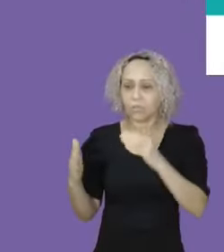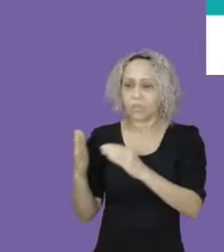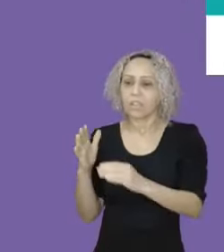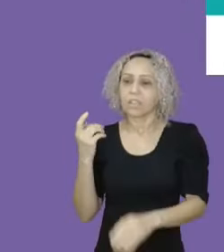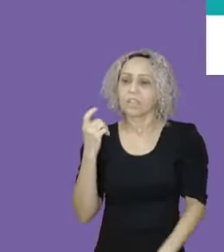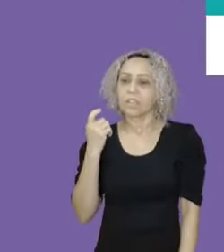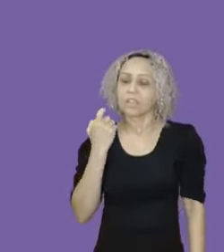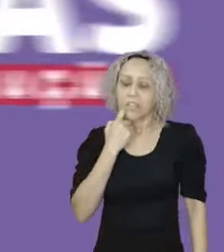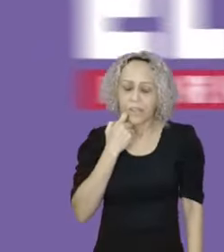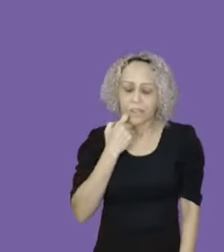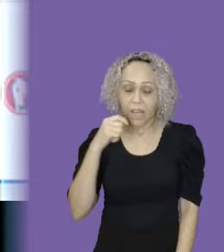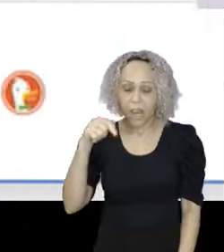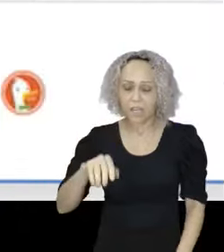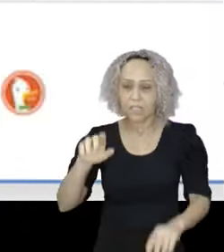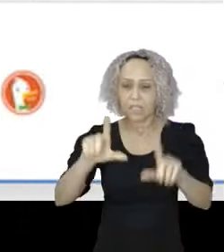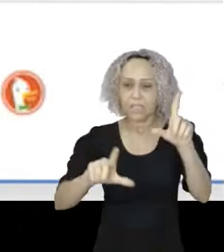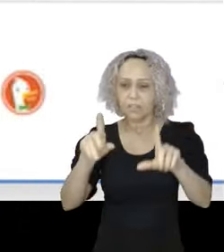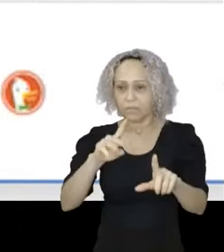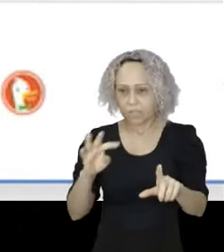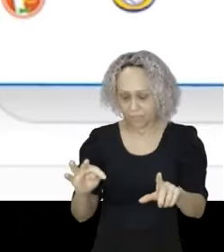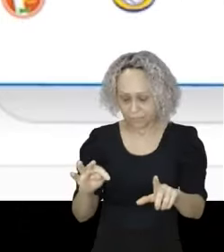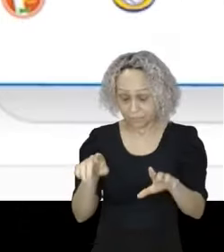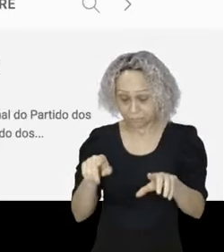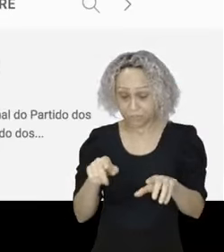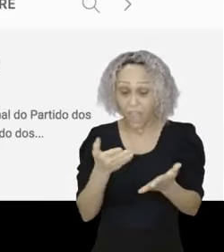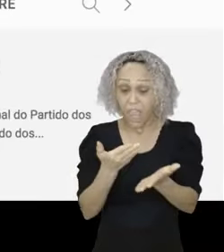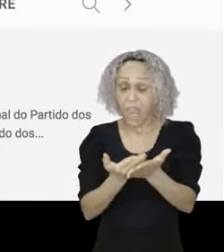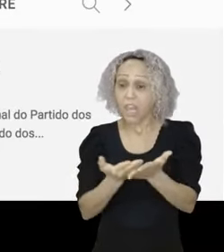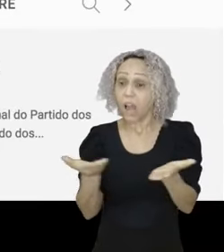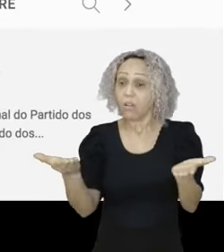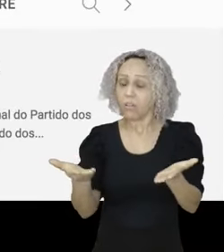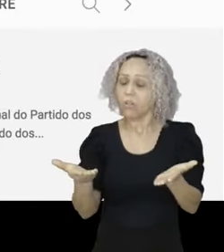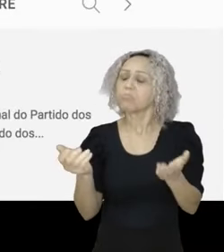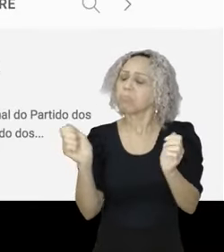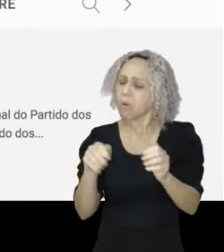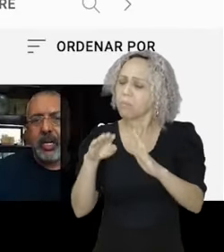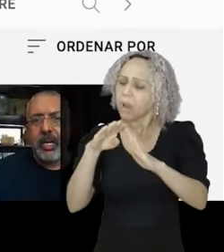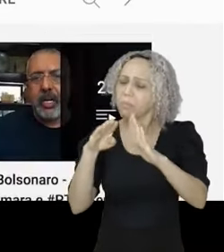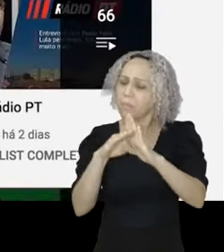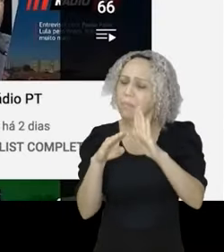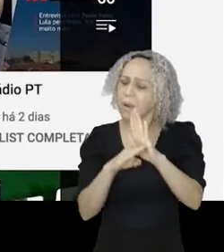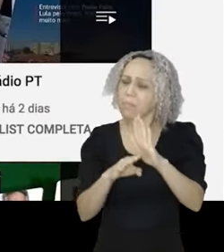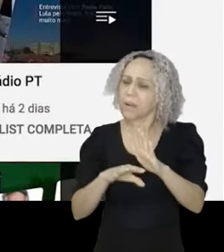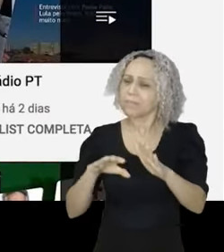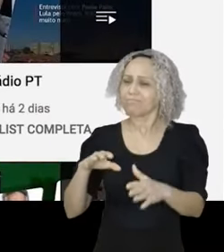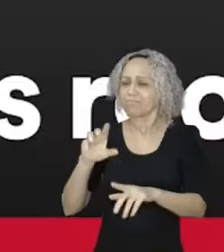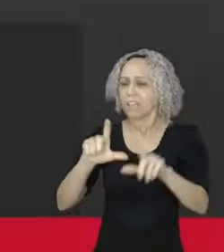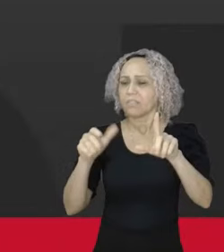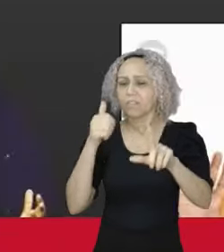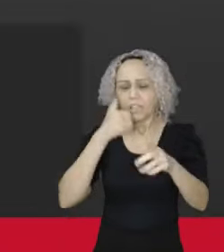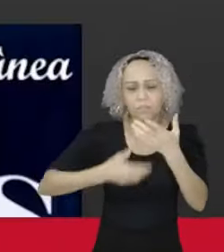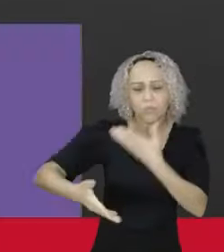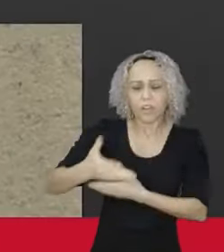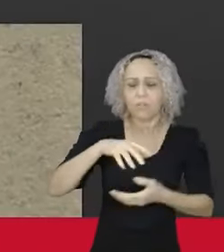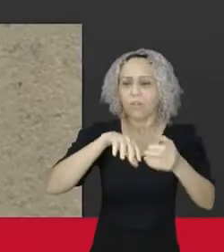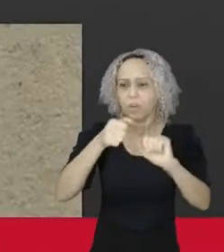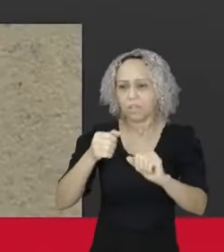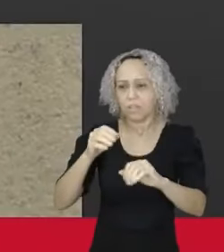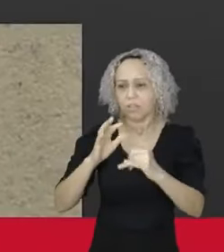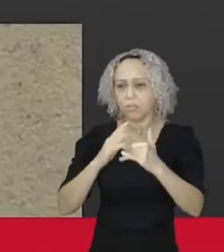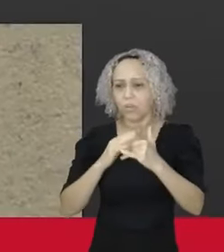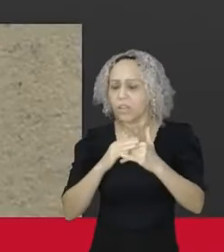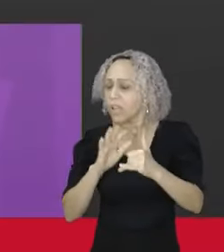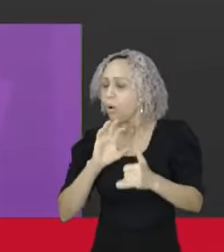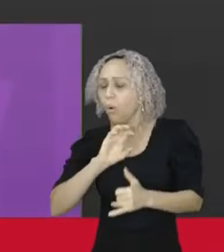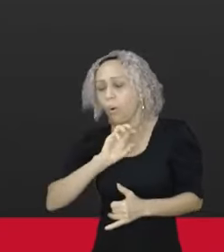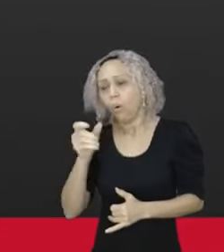PT reveja esta e outras aulas na playlist TV Elas por Elas formação no canal da TV PT no YouTube ou